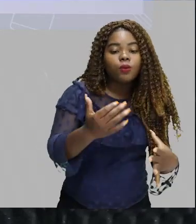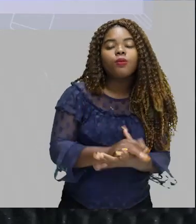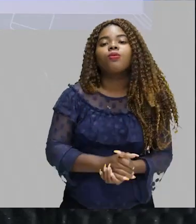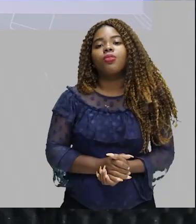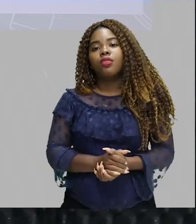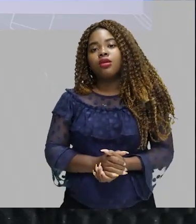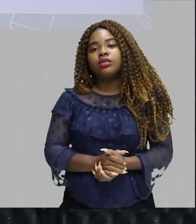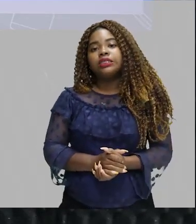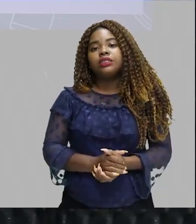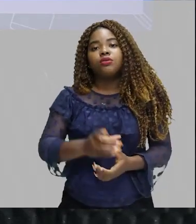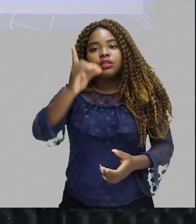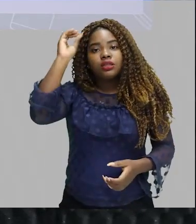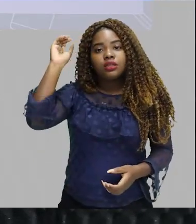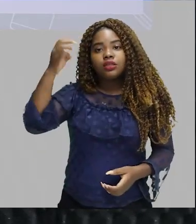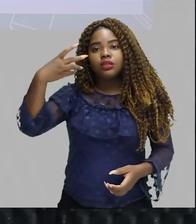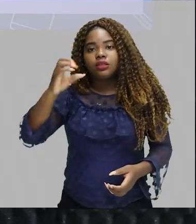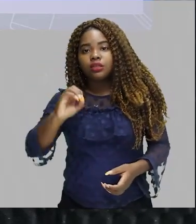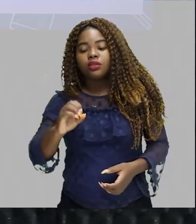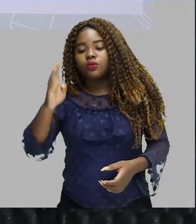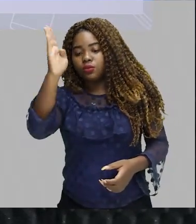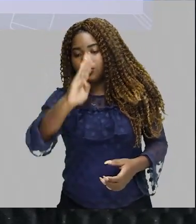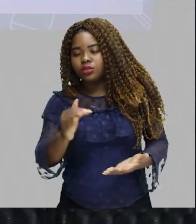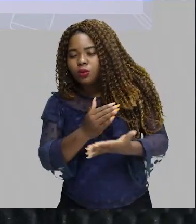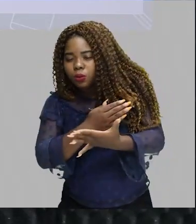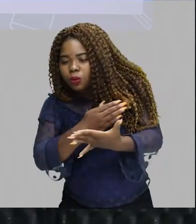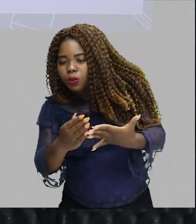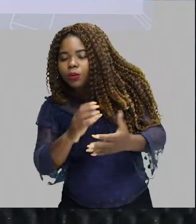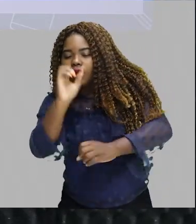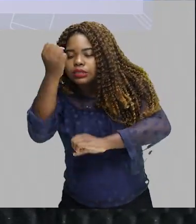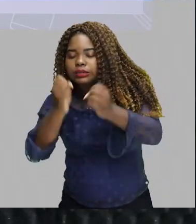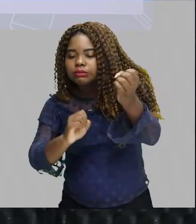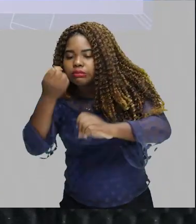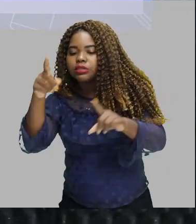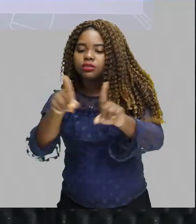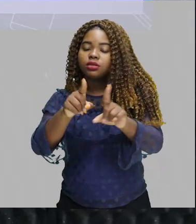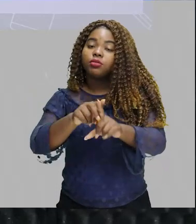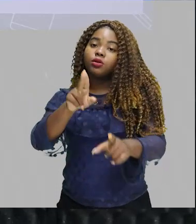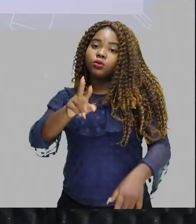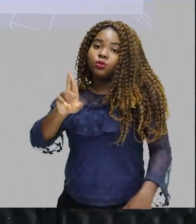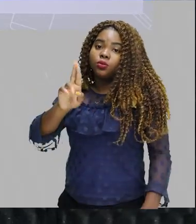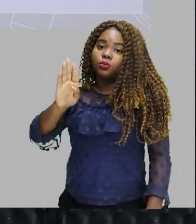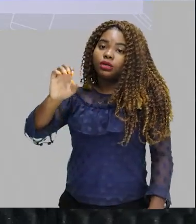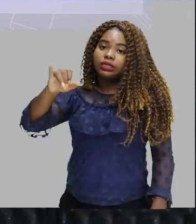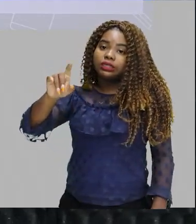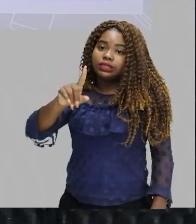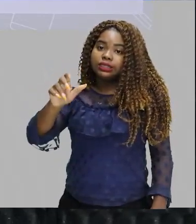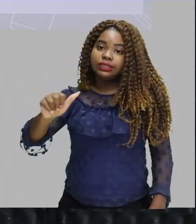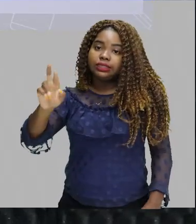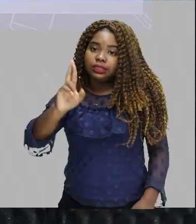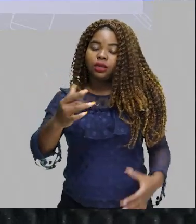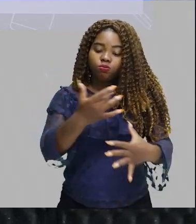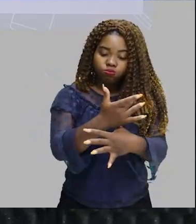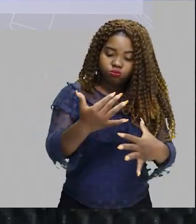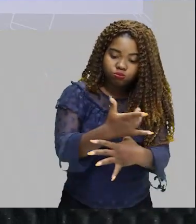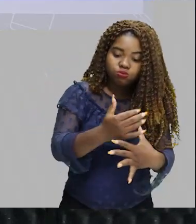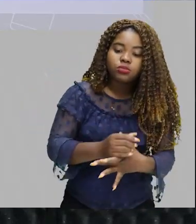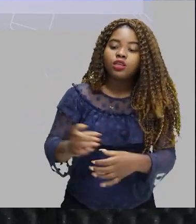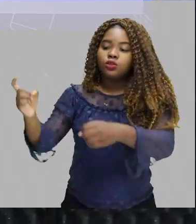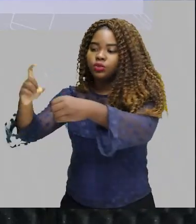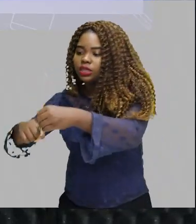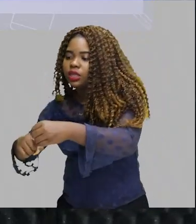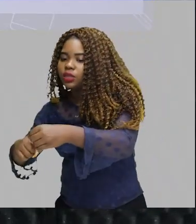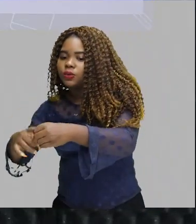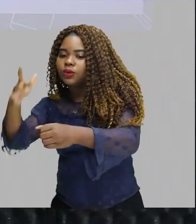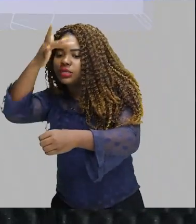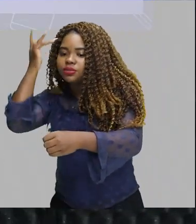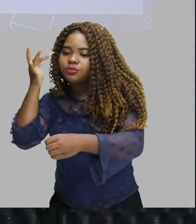o Brasil começa a se industrializar e se urbanizar. Nós vamos ter um deslocamento de pessoas do espaço rural para o espaço urbano. E, claro,